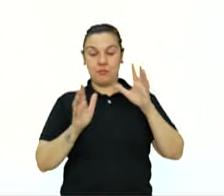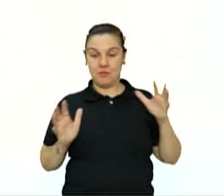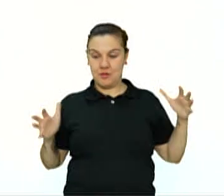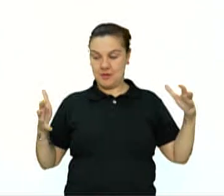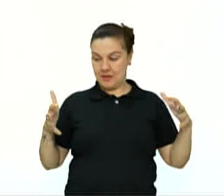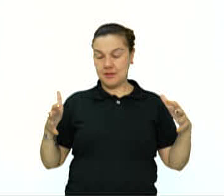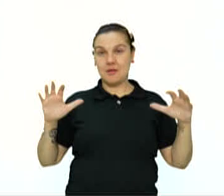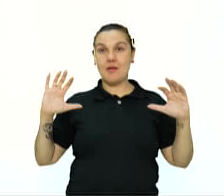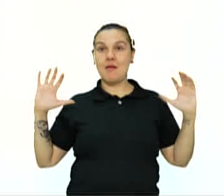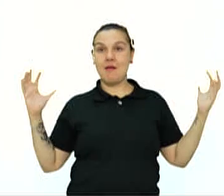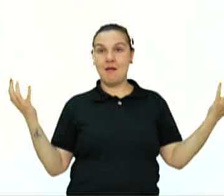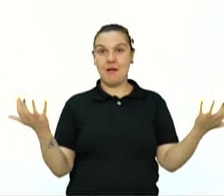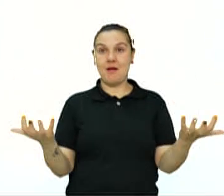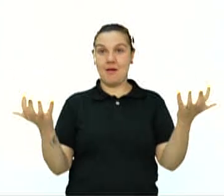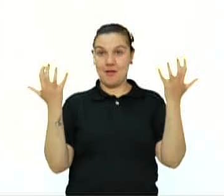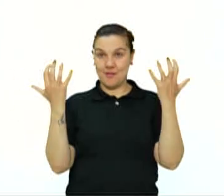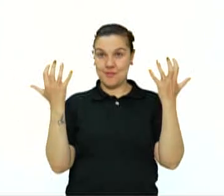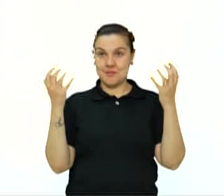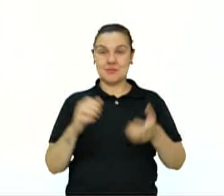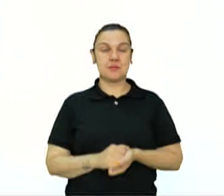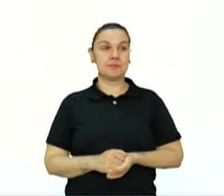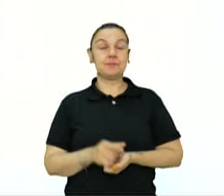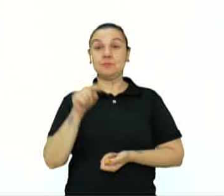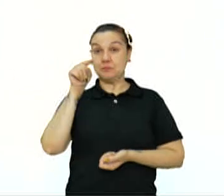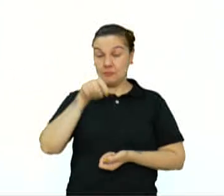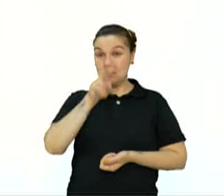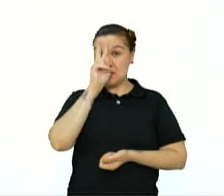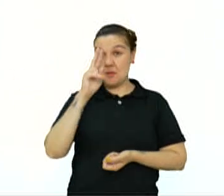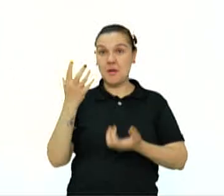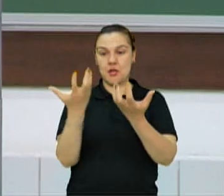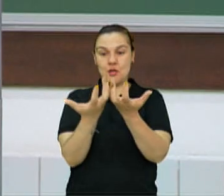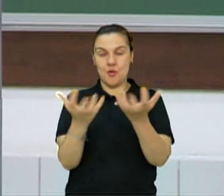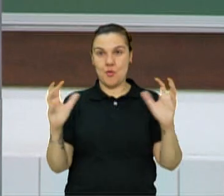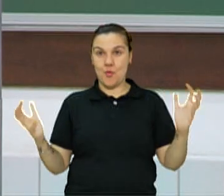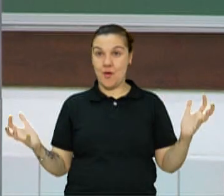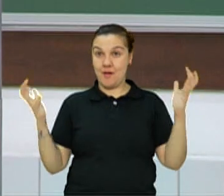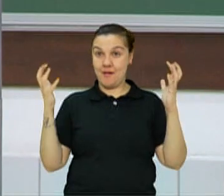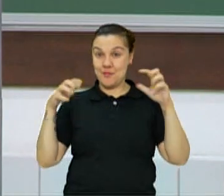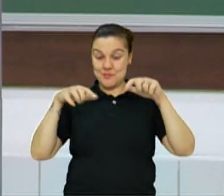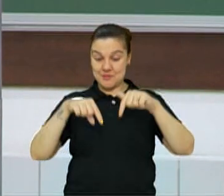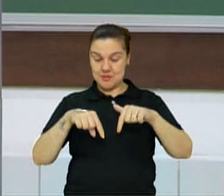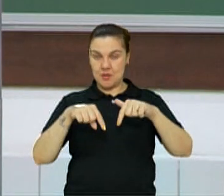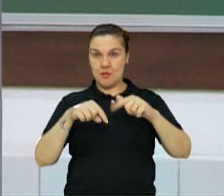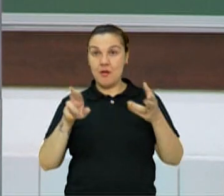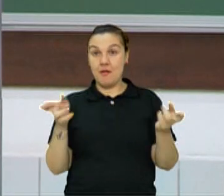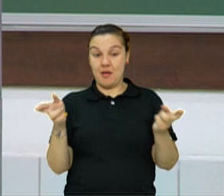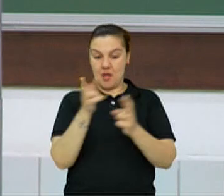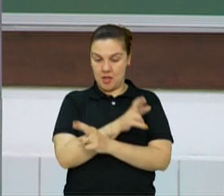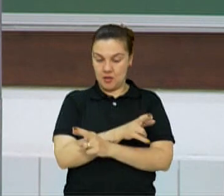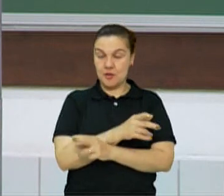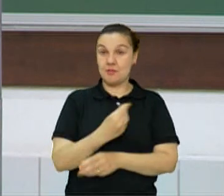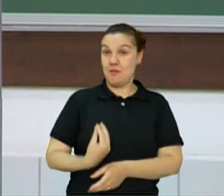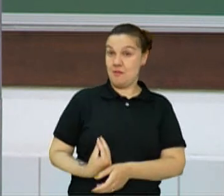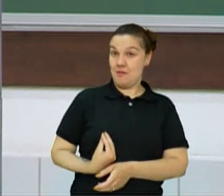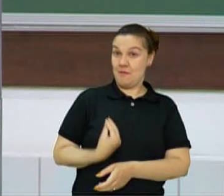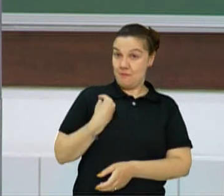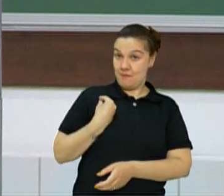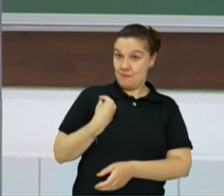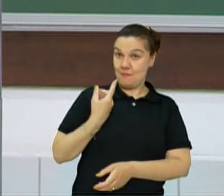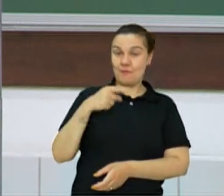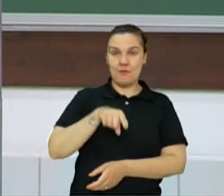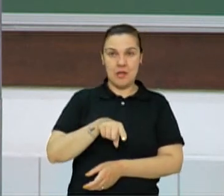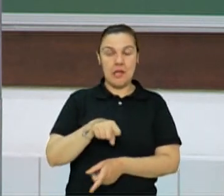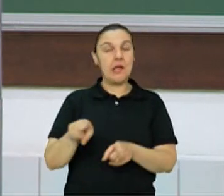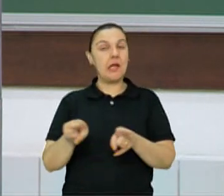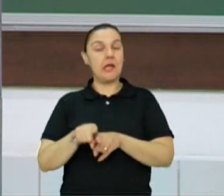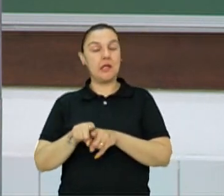de ecossistema. Lembrando que o ecossistema, ele é relacionado aos seres bióticos, os seres vivos,